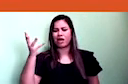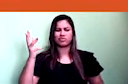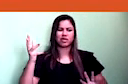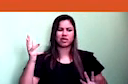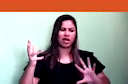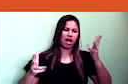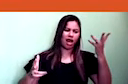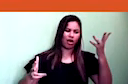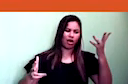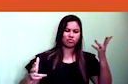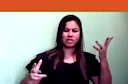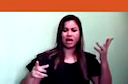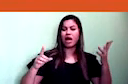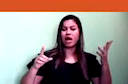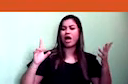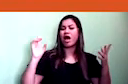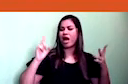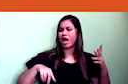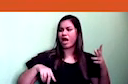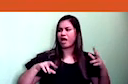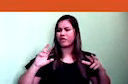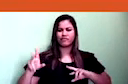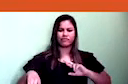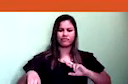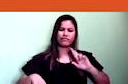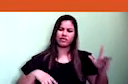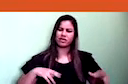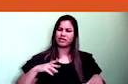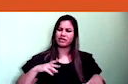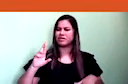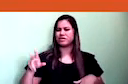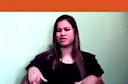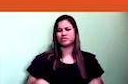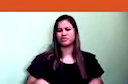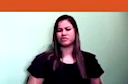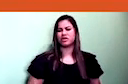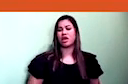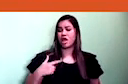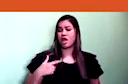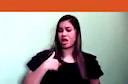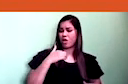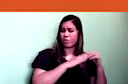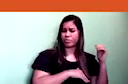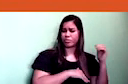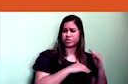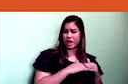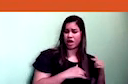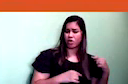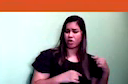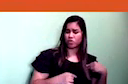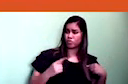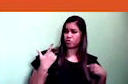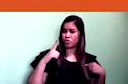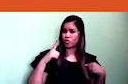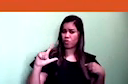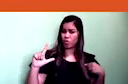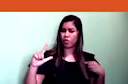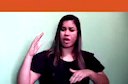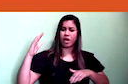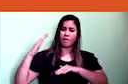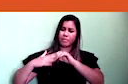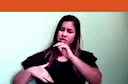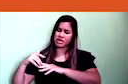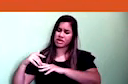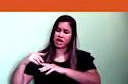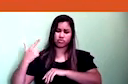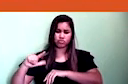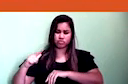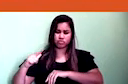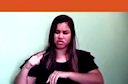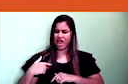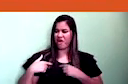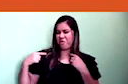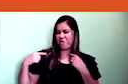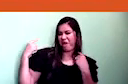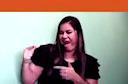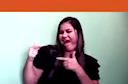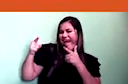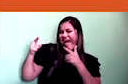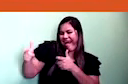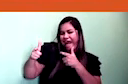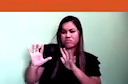de comportamento. Então, se você tem uma habilidade, o outro não tem, né? Não recrimine, auxilie, né?